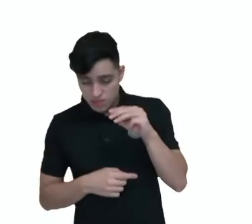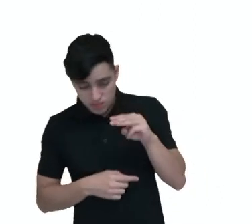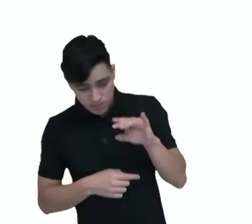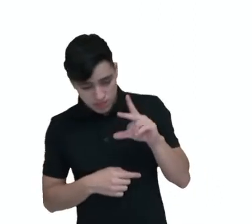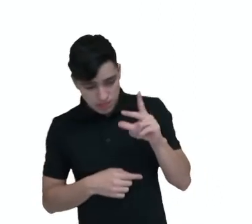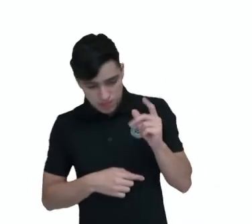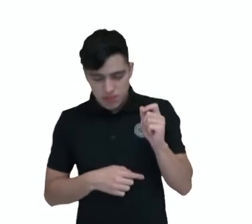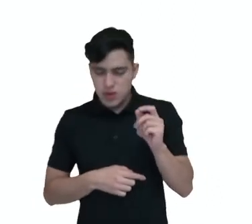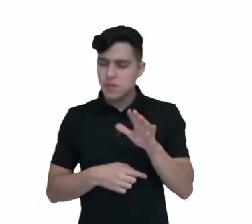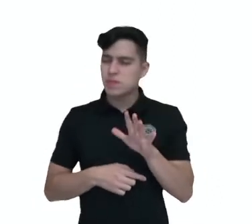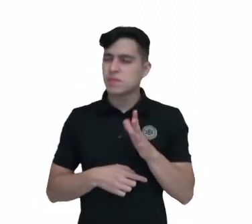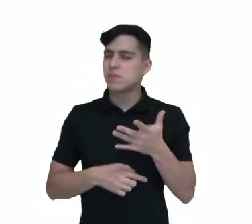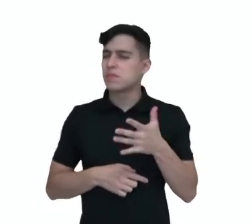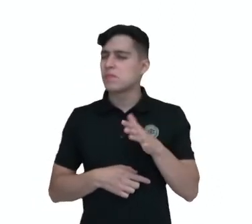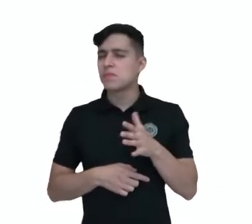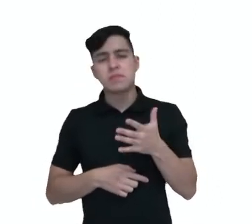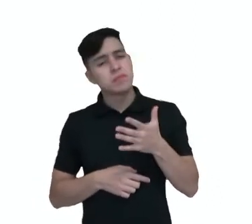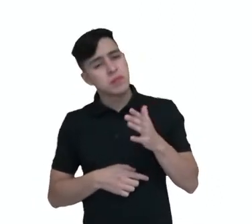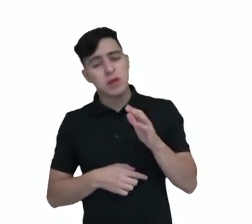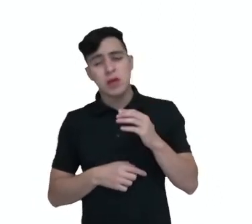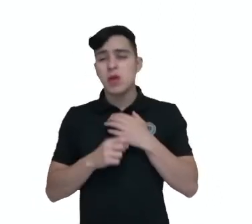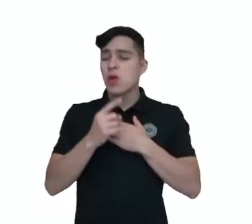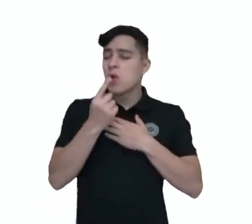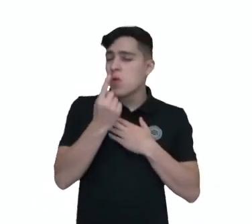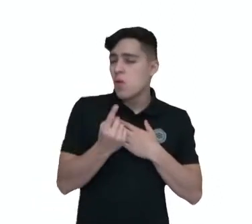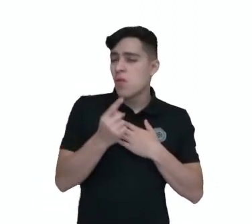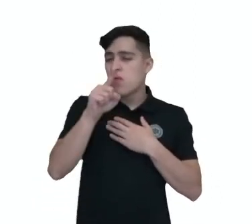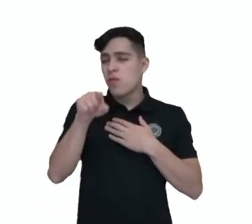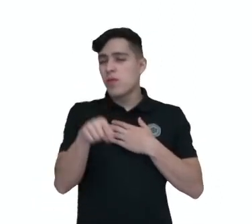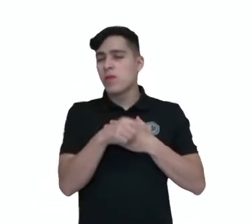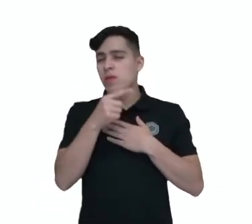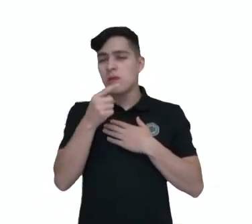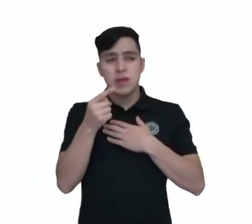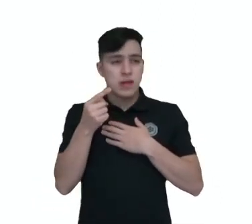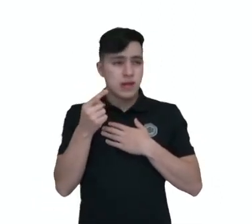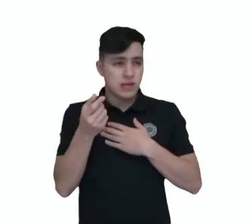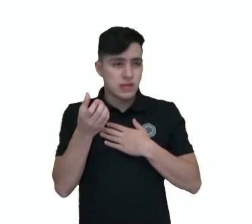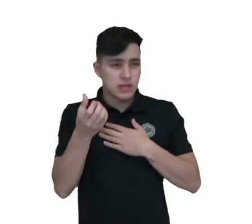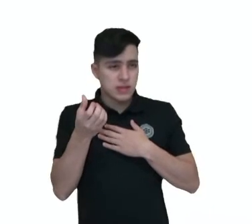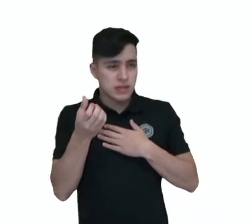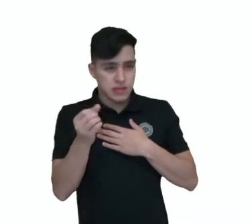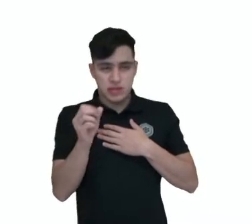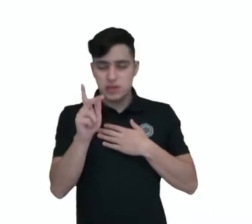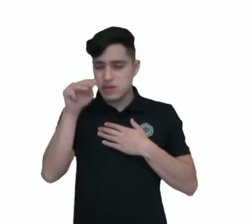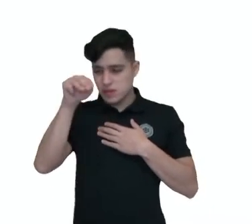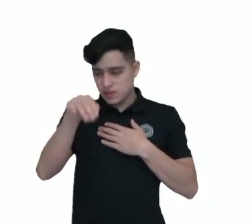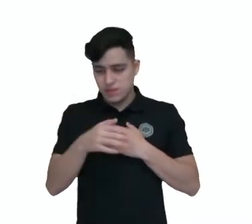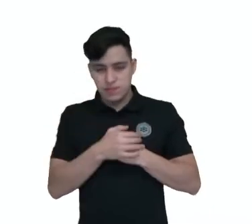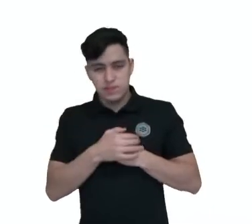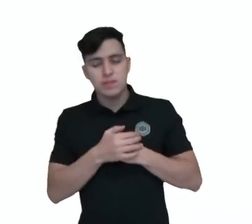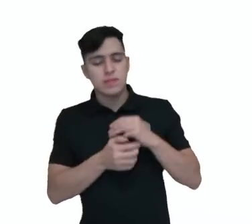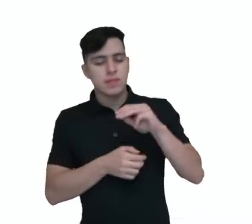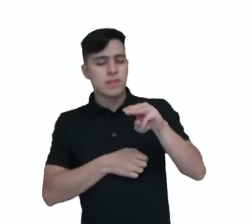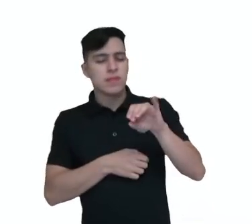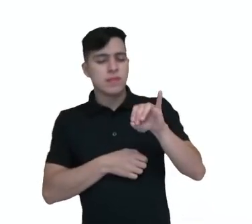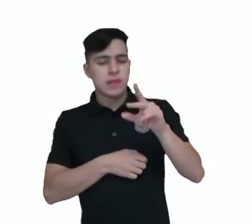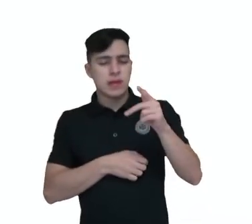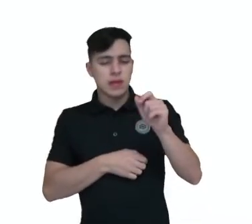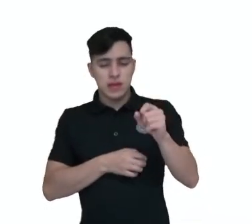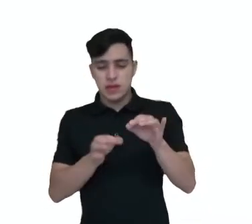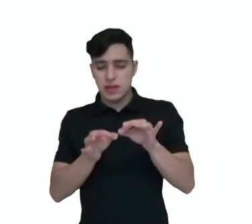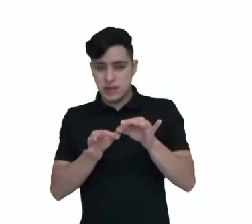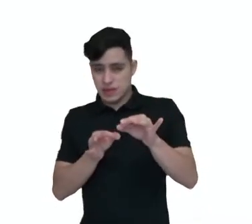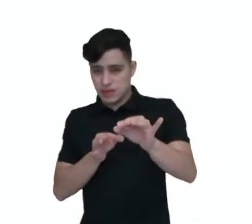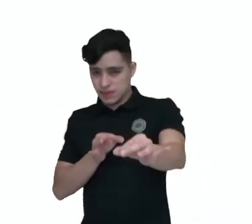a aproximadamente 1,6 quilômetros. A origem da milha terrestre, sistema